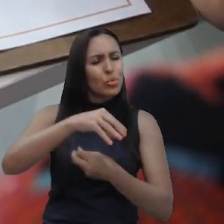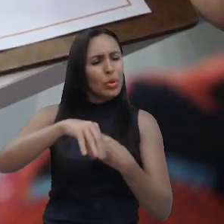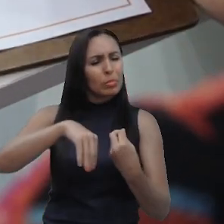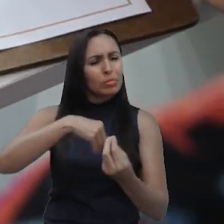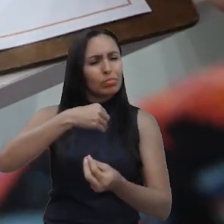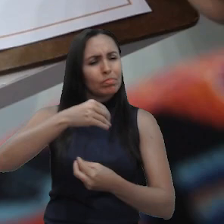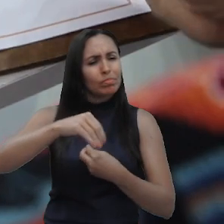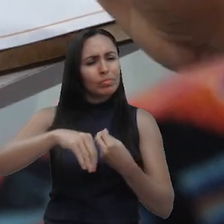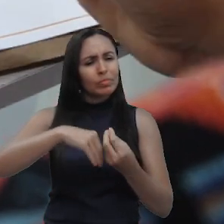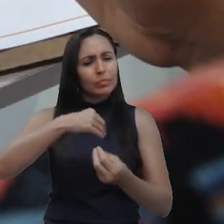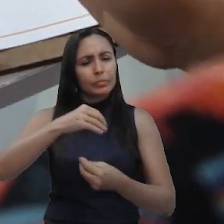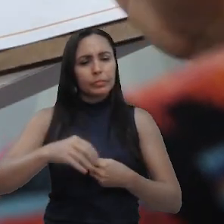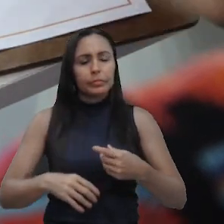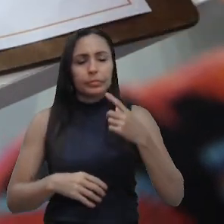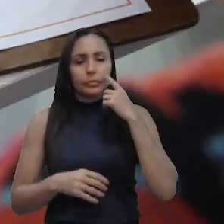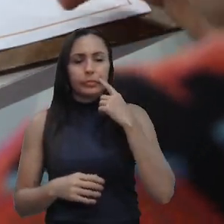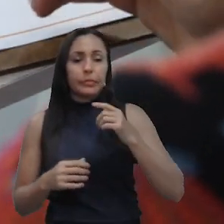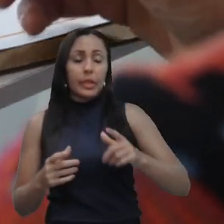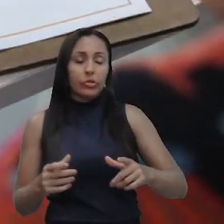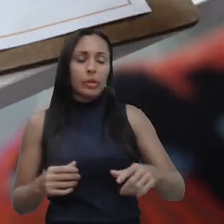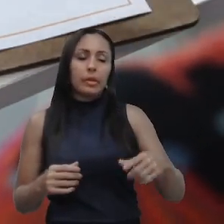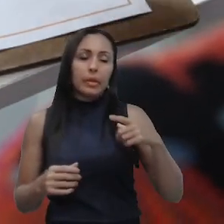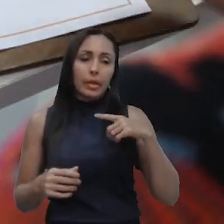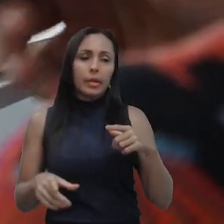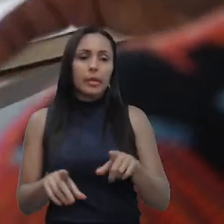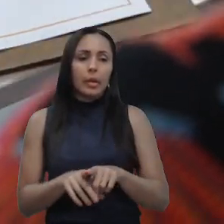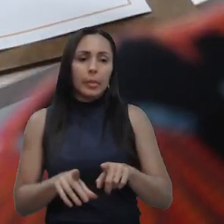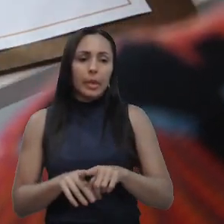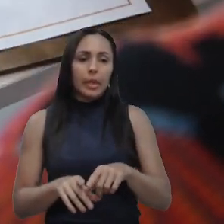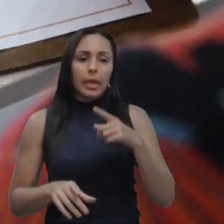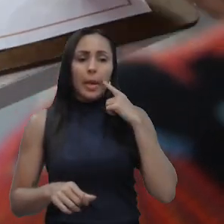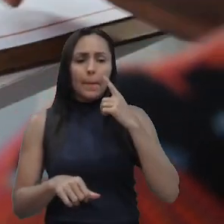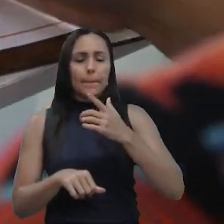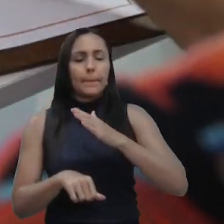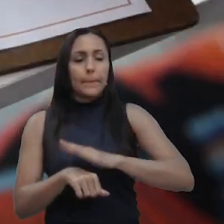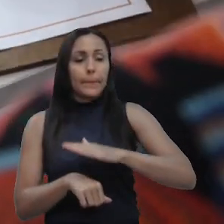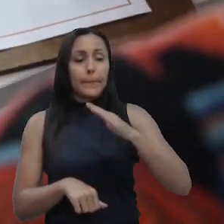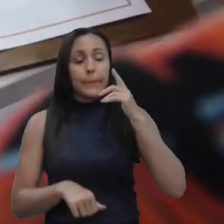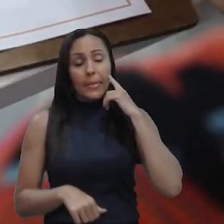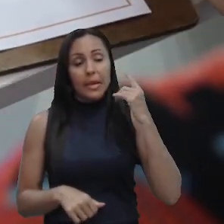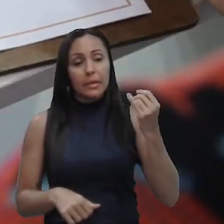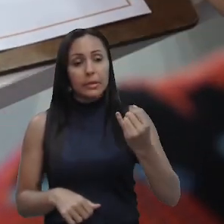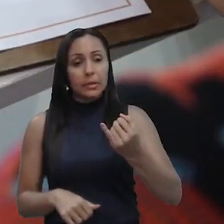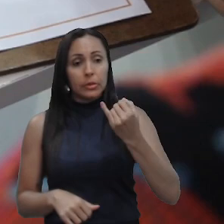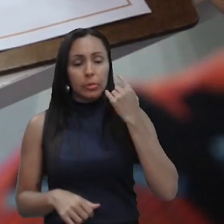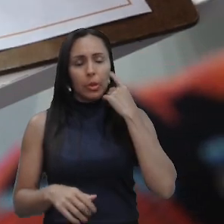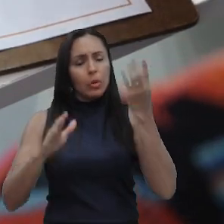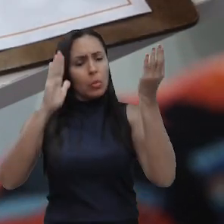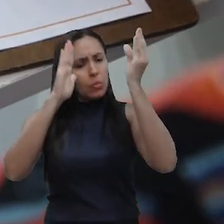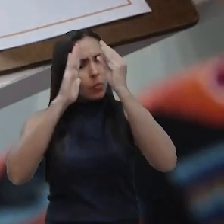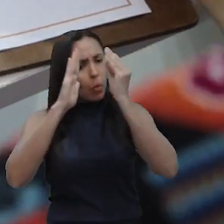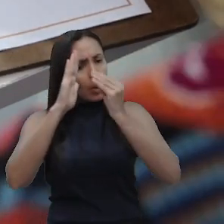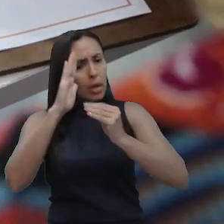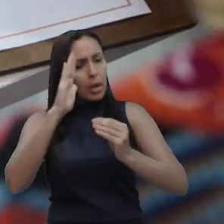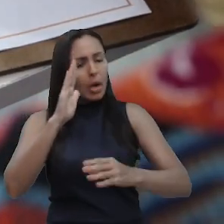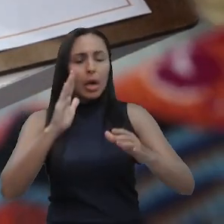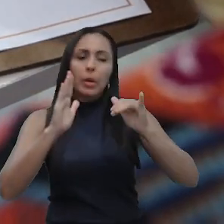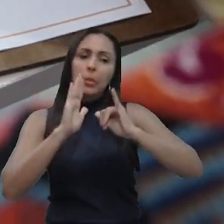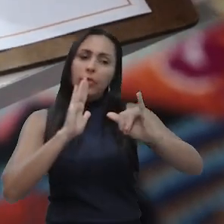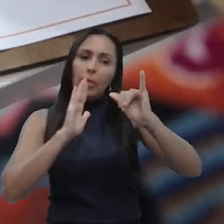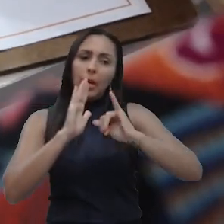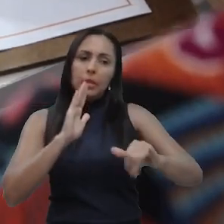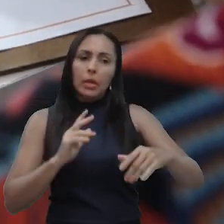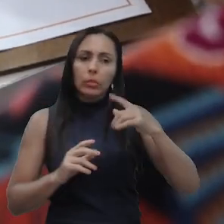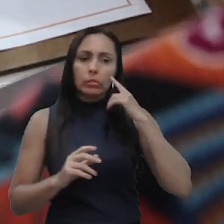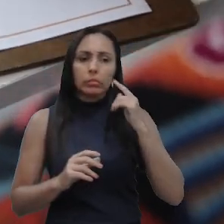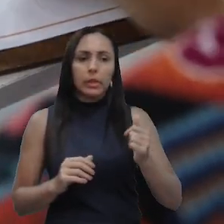outros grids, e é onde a gente tem uma diagramação mais orgânica, onde a gente consegue colocar as informações de maneira mais orgânica. Então, aqui eu poderia